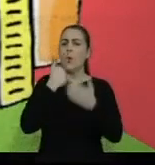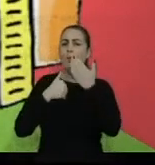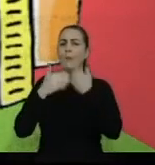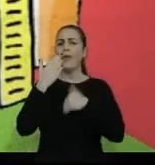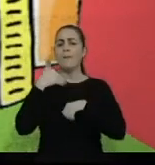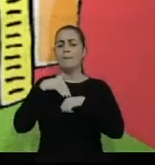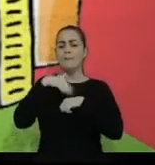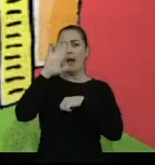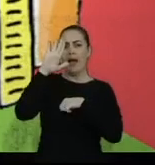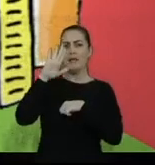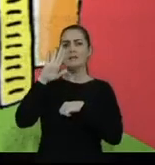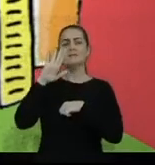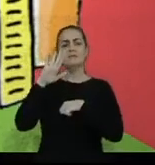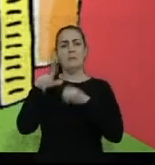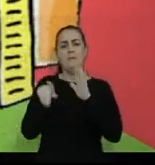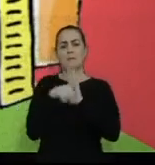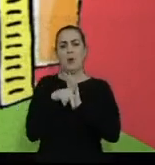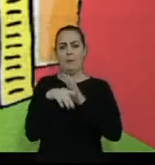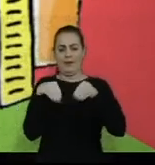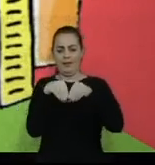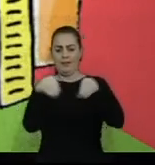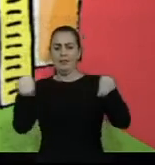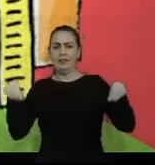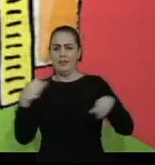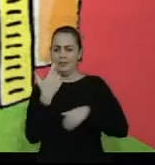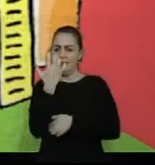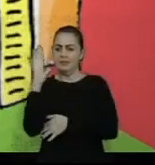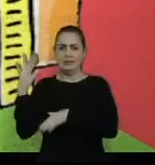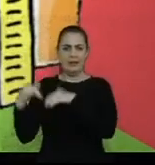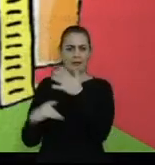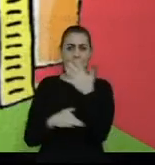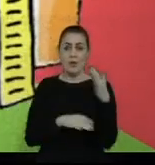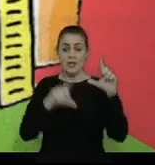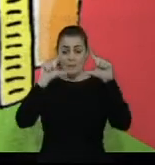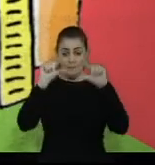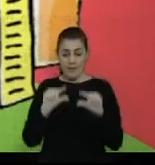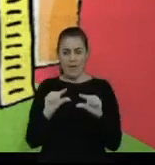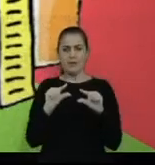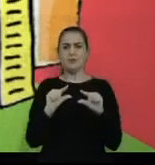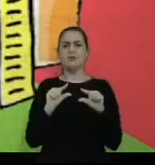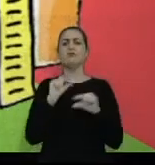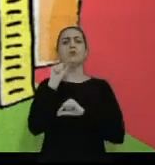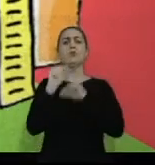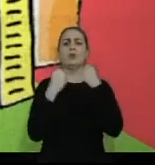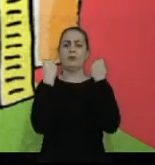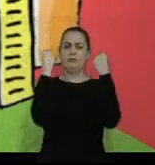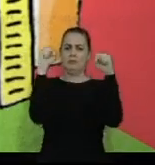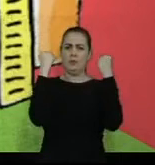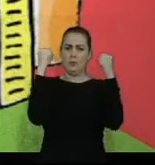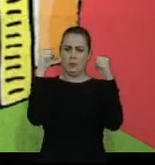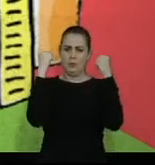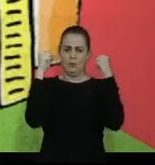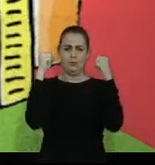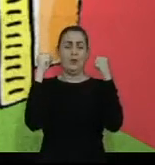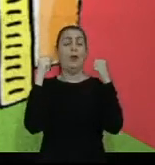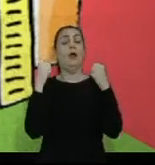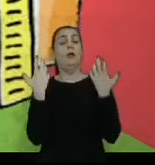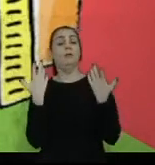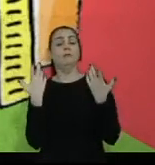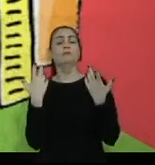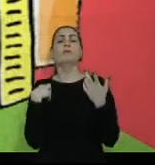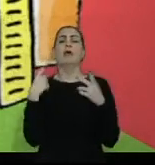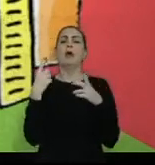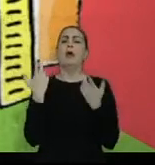vem da natureza e menos os que estão em embalagem, menos aqueles alimentos que têm muitos ingredientes, que tem aqueles ingredientes cheios de